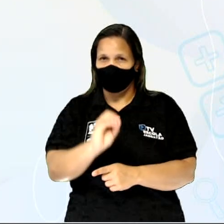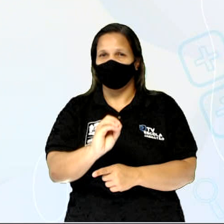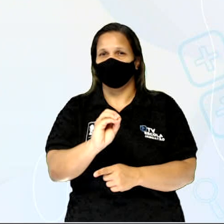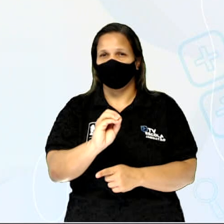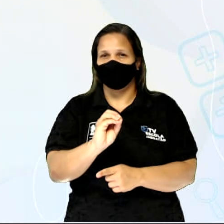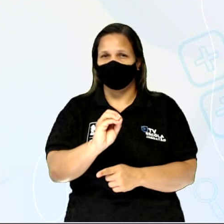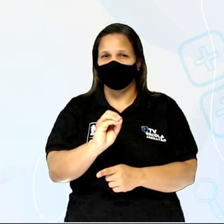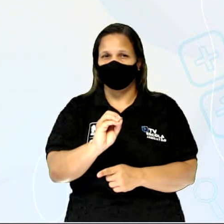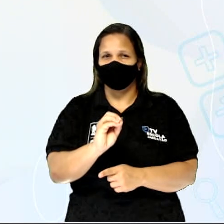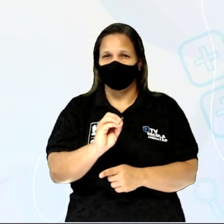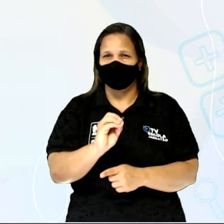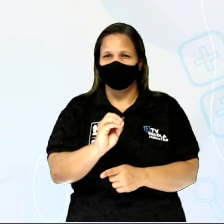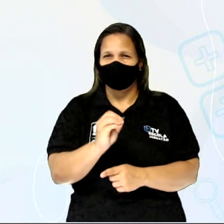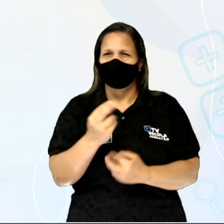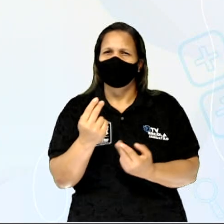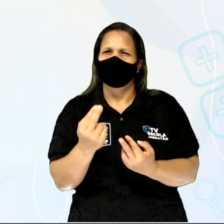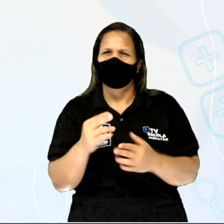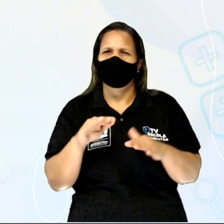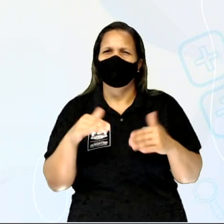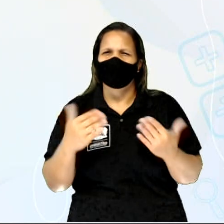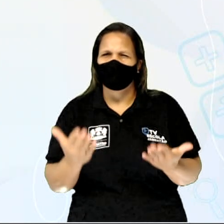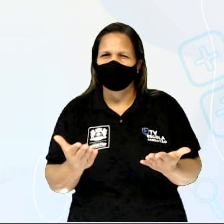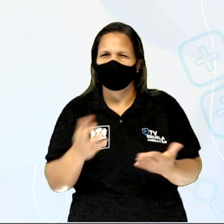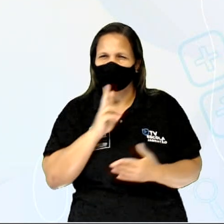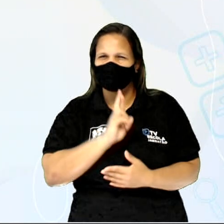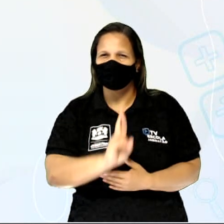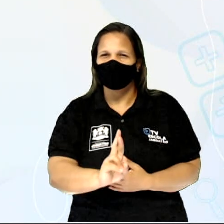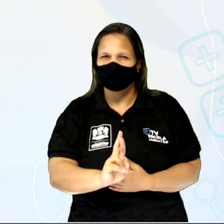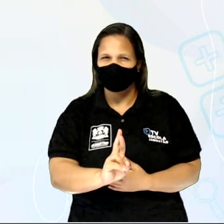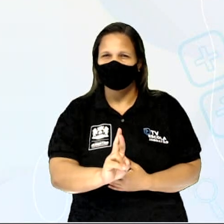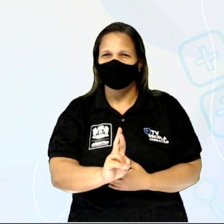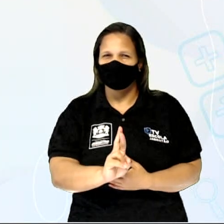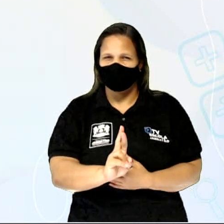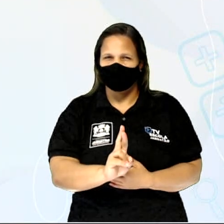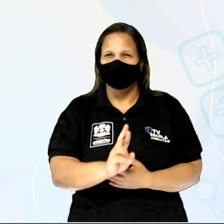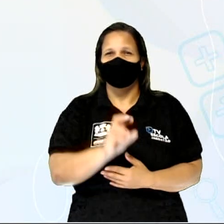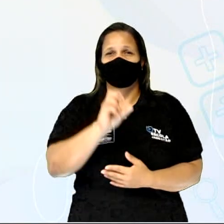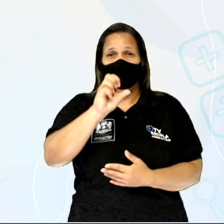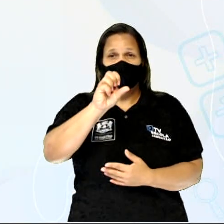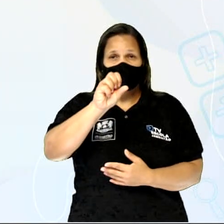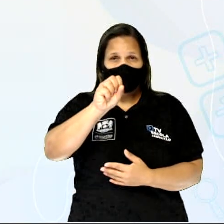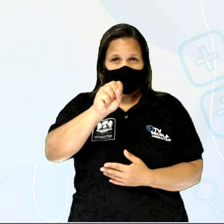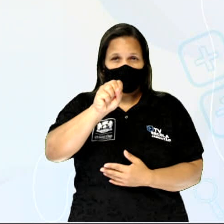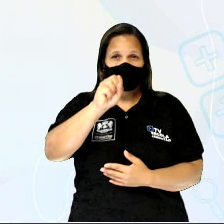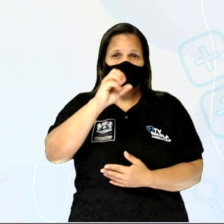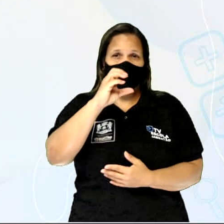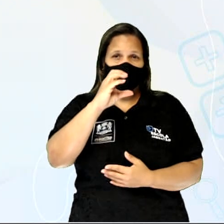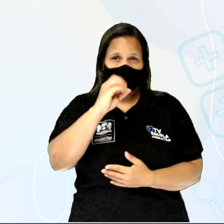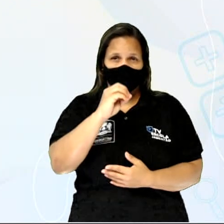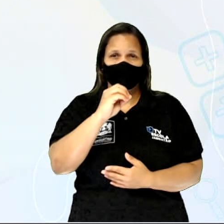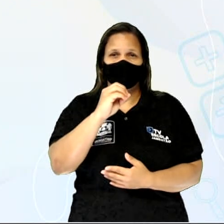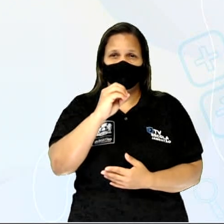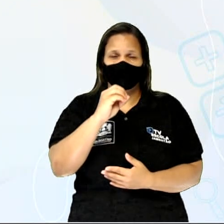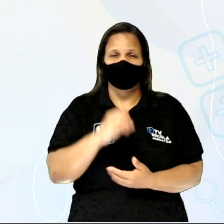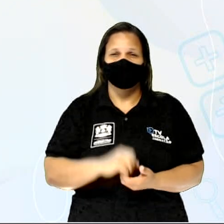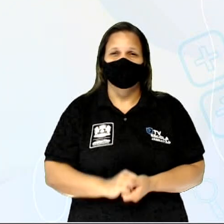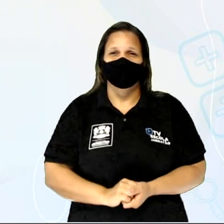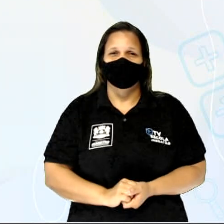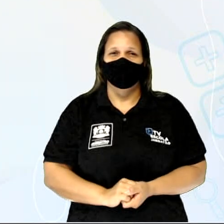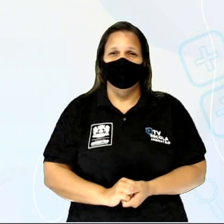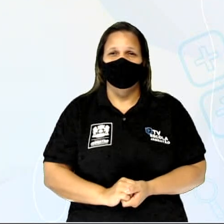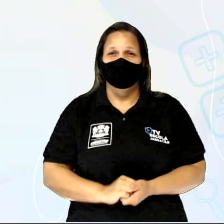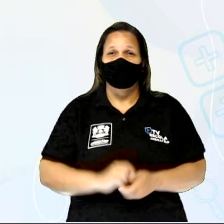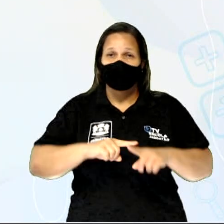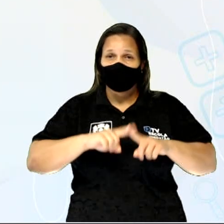carretel isso tudo dá igual a muito bem 80 metros é mas também poderíamos